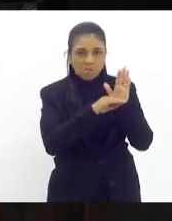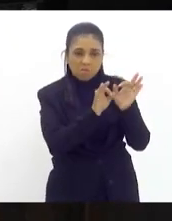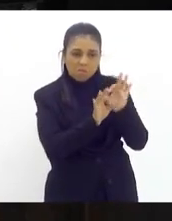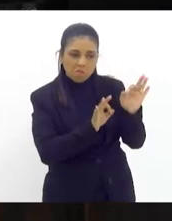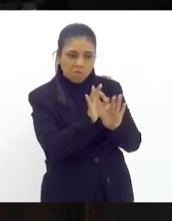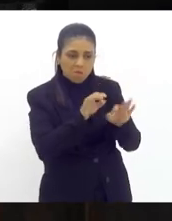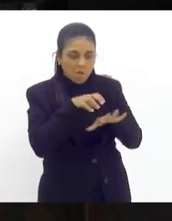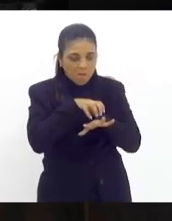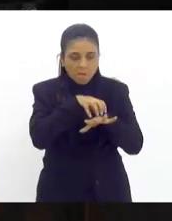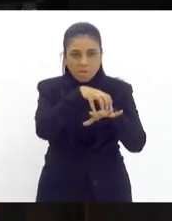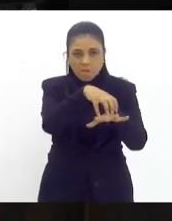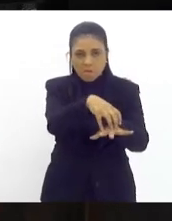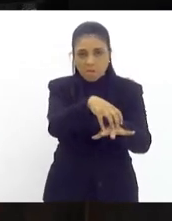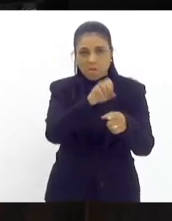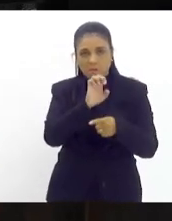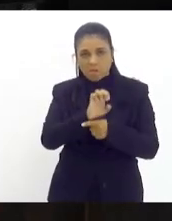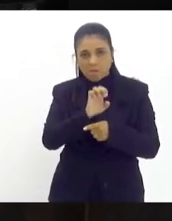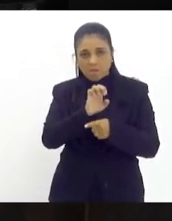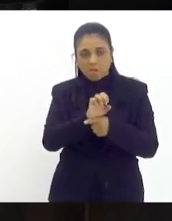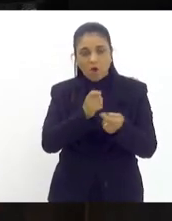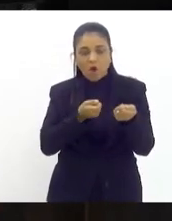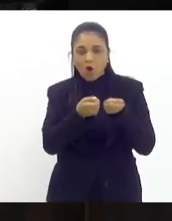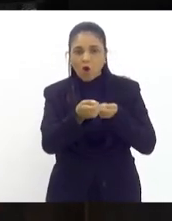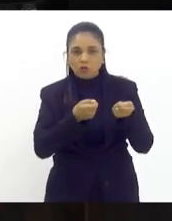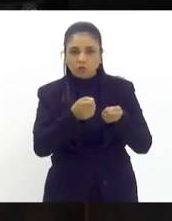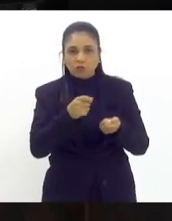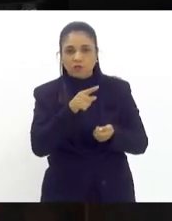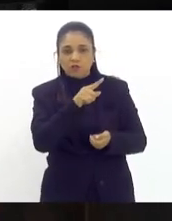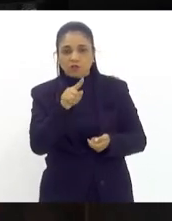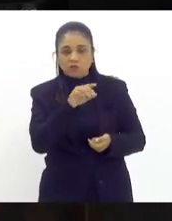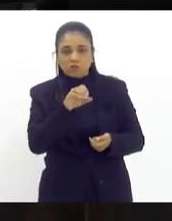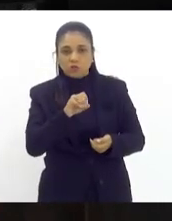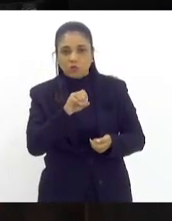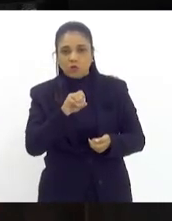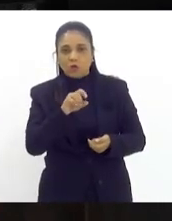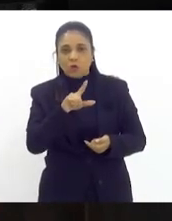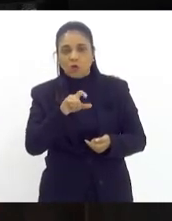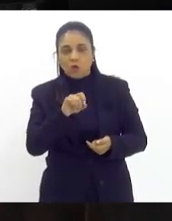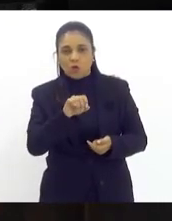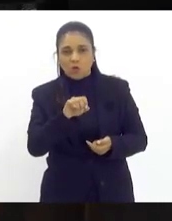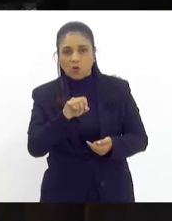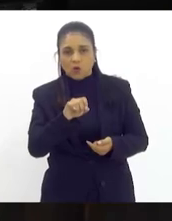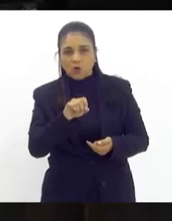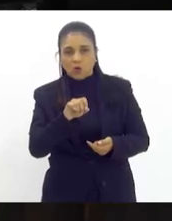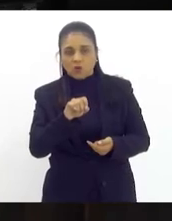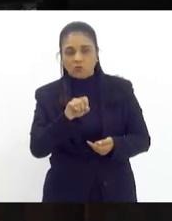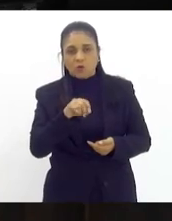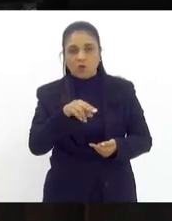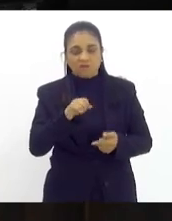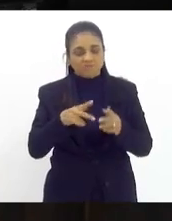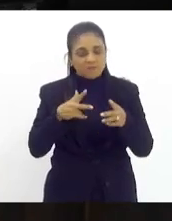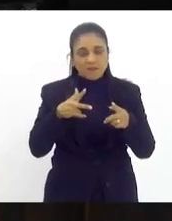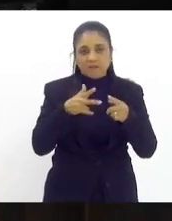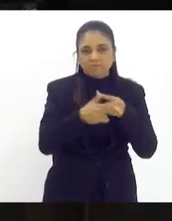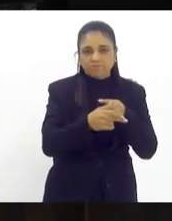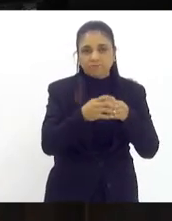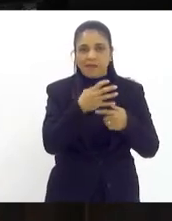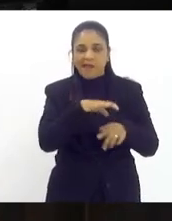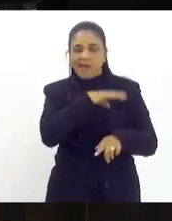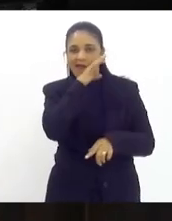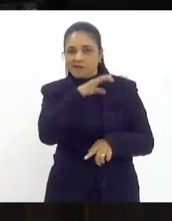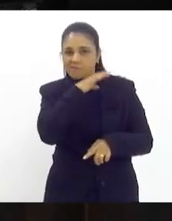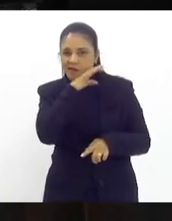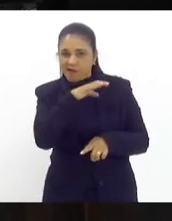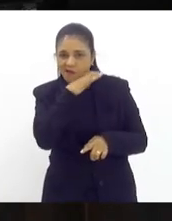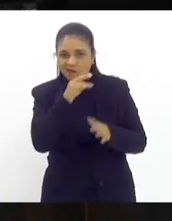móvel de Controle De Zoonoses e esterilização Castro móvel para